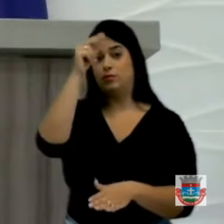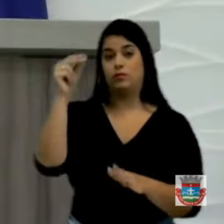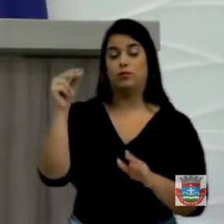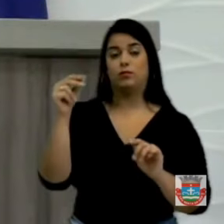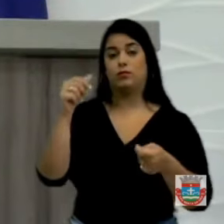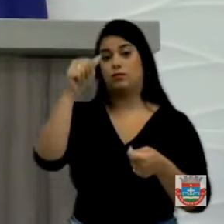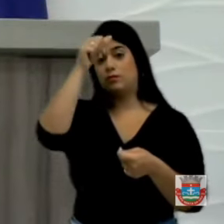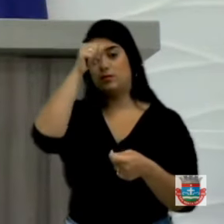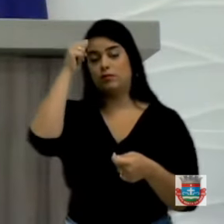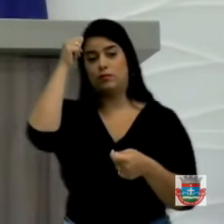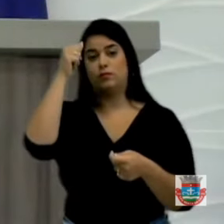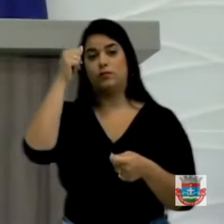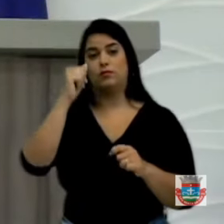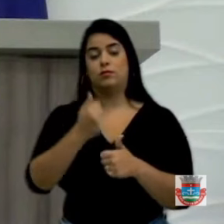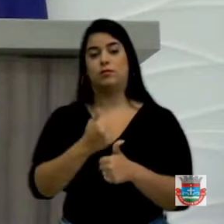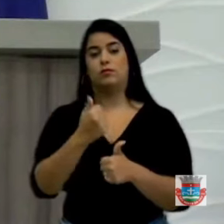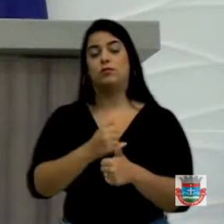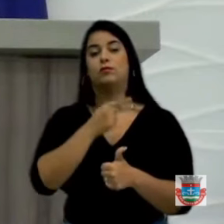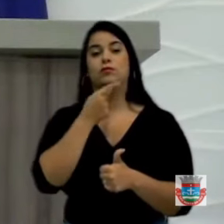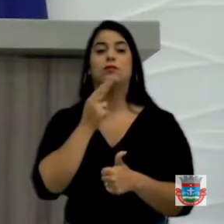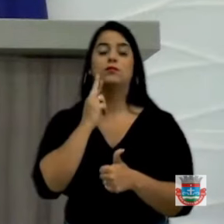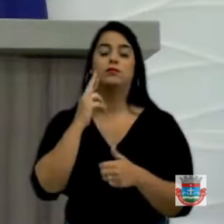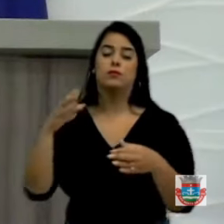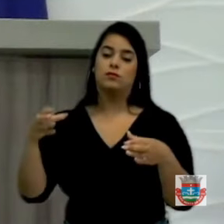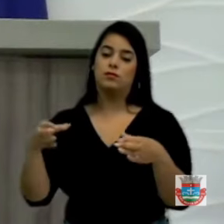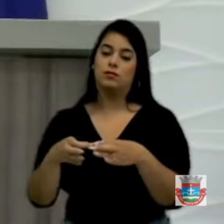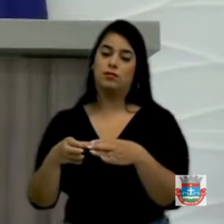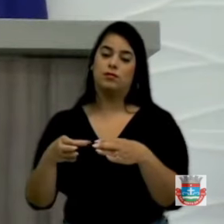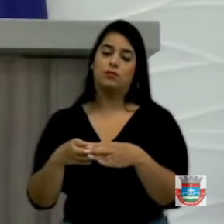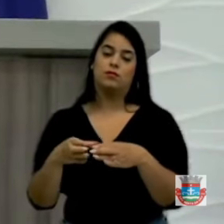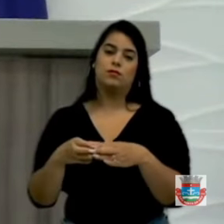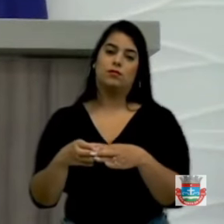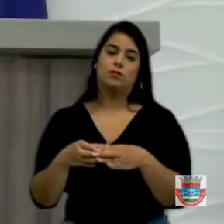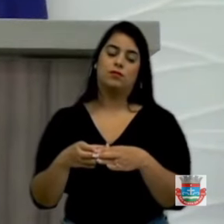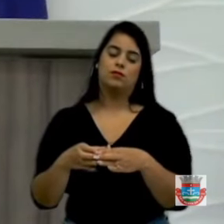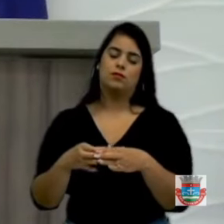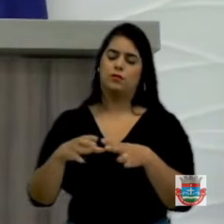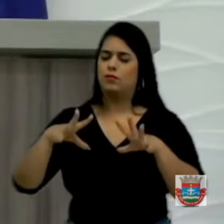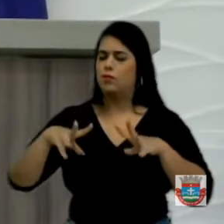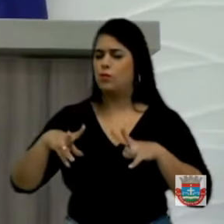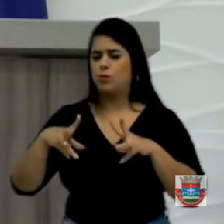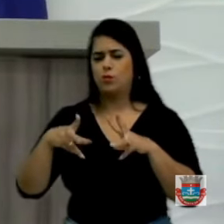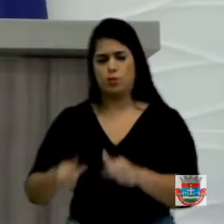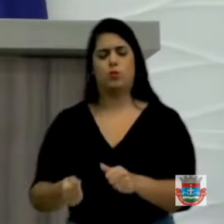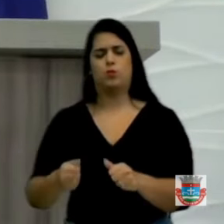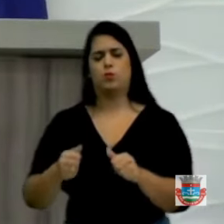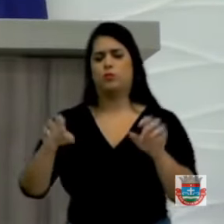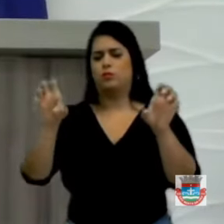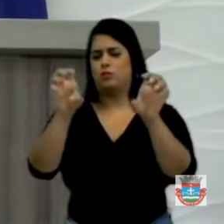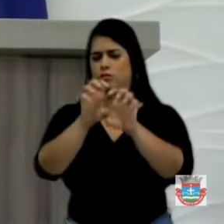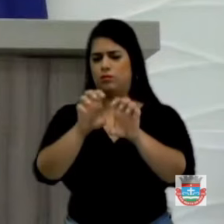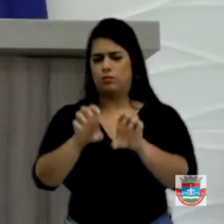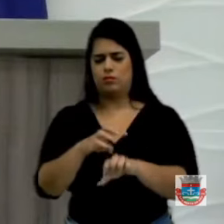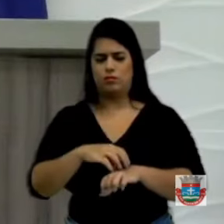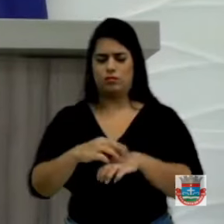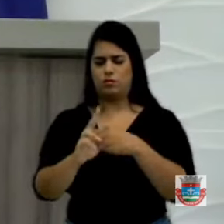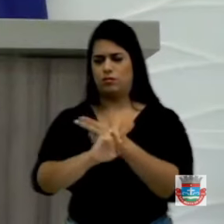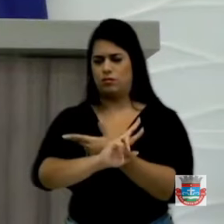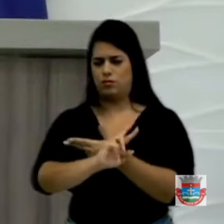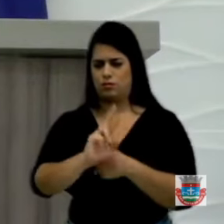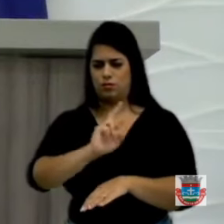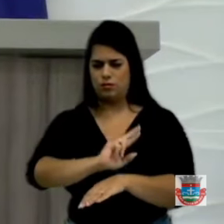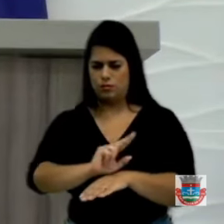Paulo Renato e toda a sua equipe vem fazendo em todas as áreas, que seja de infraestrutura, que seja na saúde, que seja